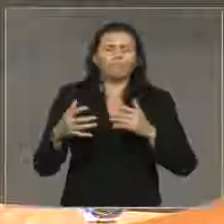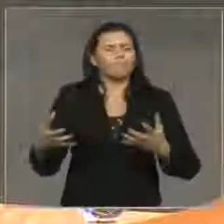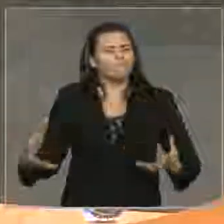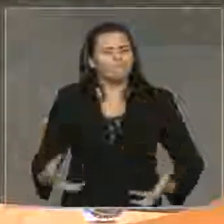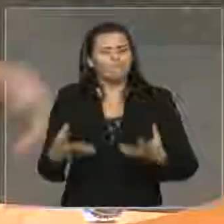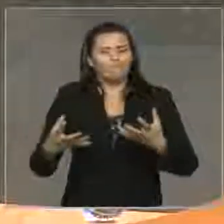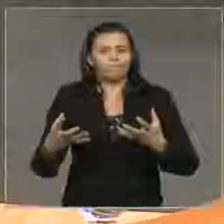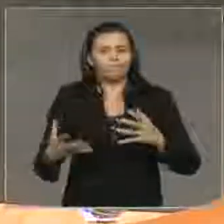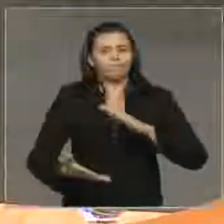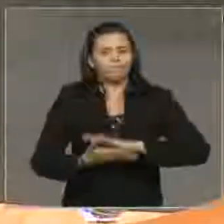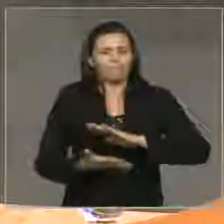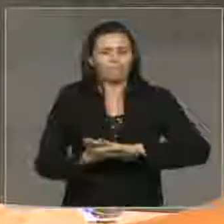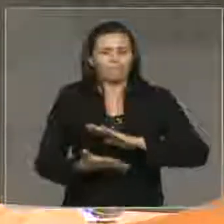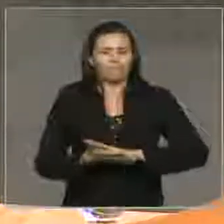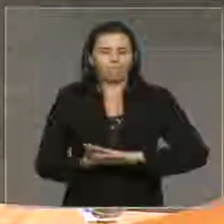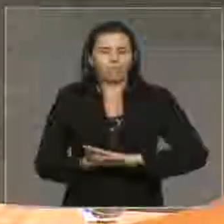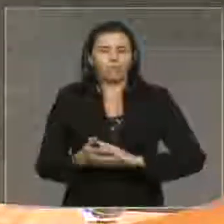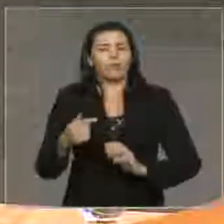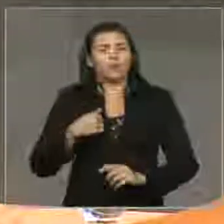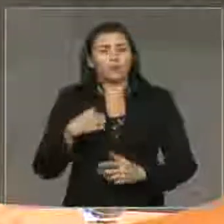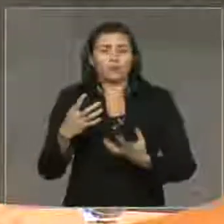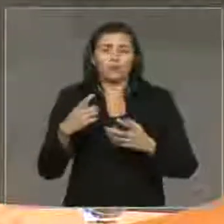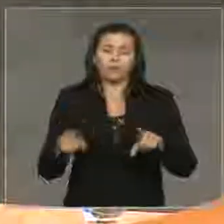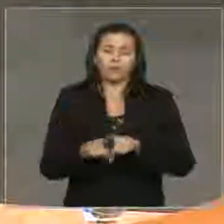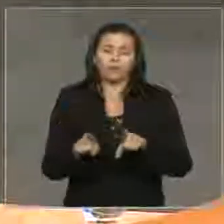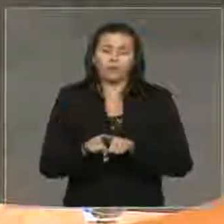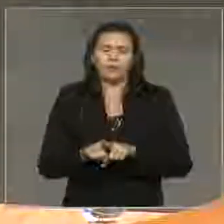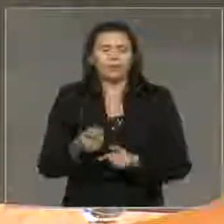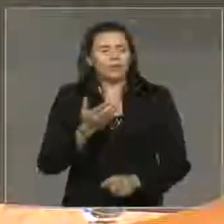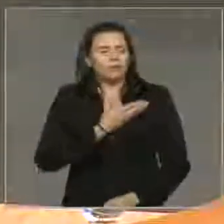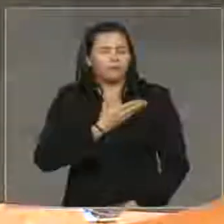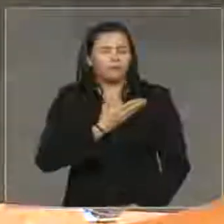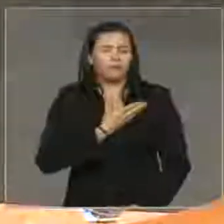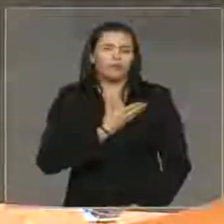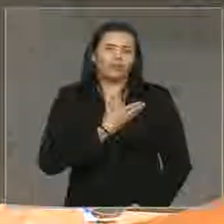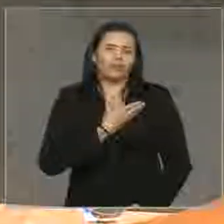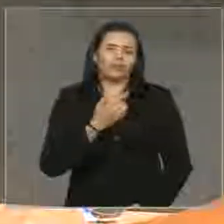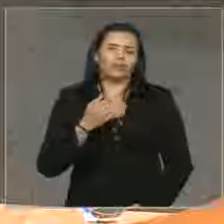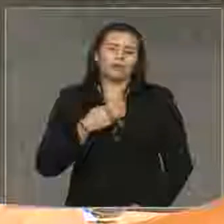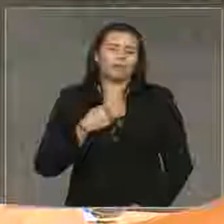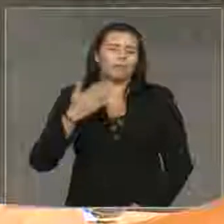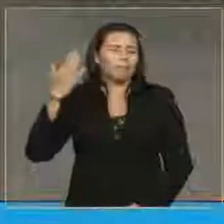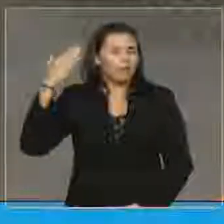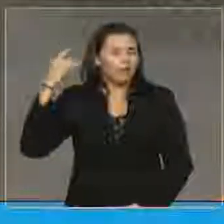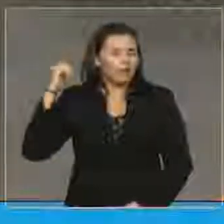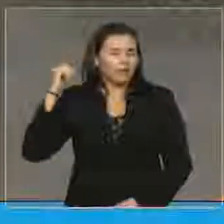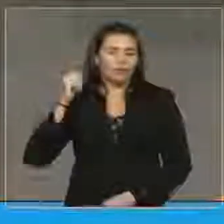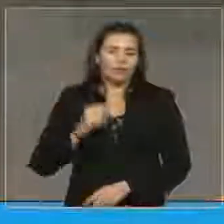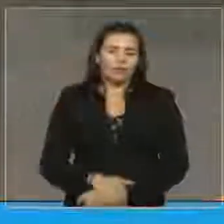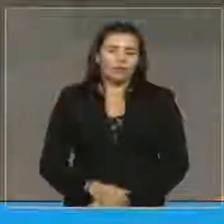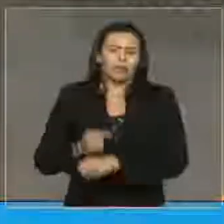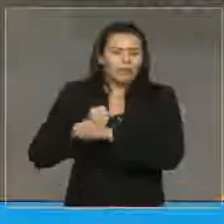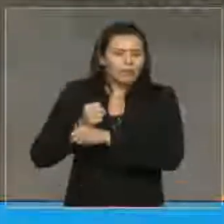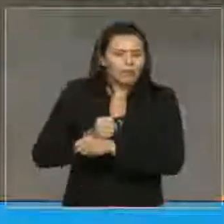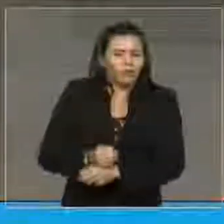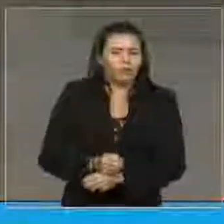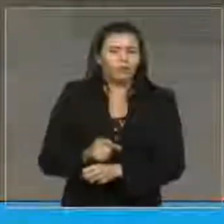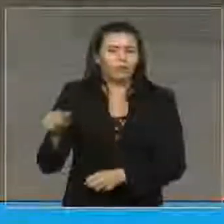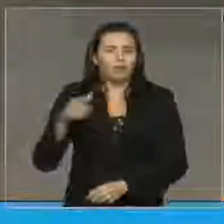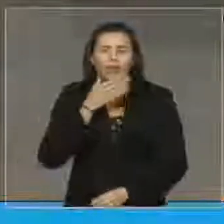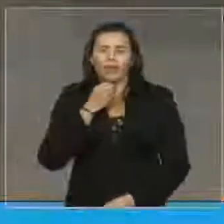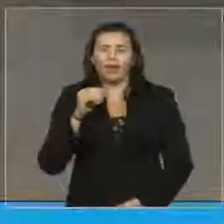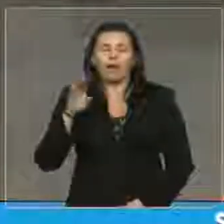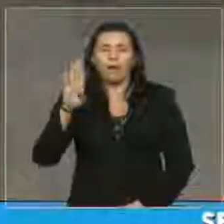de cumprimentar os servidores aqui da Assembleia, aqui presente, alguns amigos aqui de longas datas, vejo Bandeira ali, do Marista, né, Bandeira?